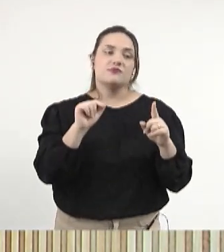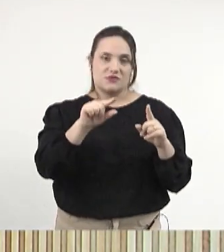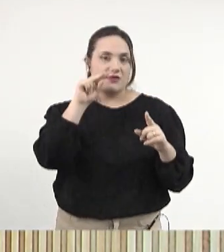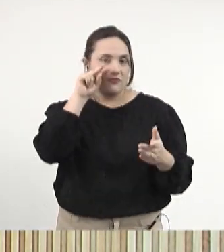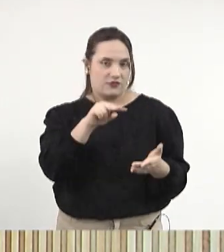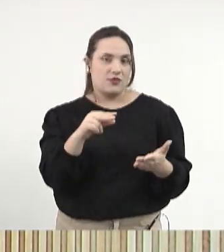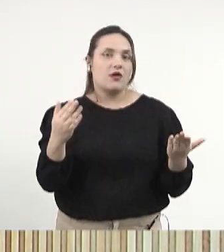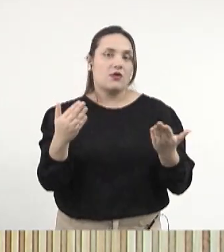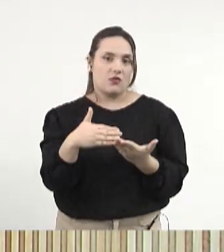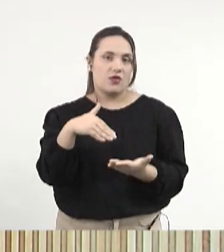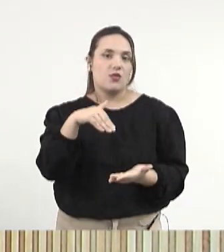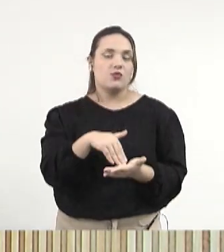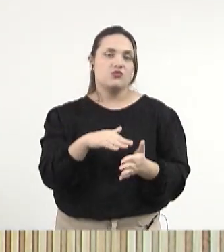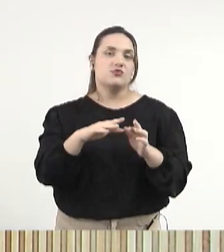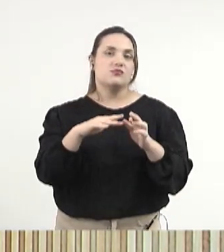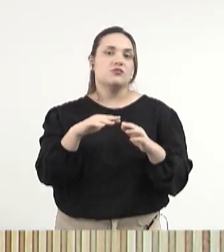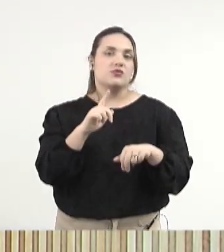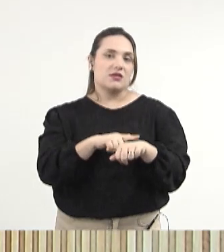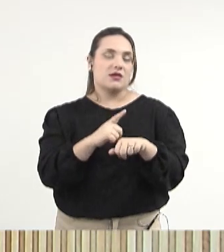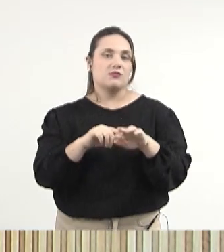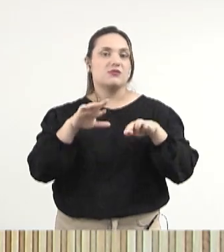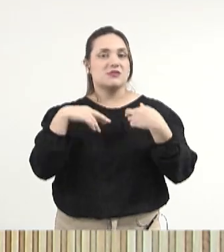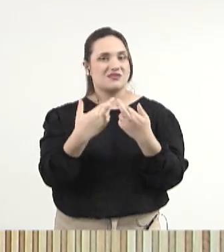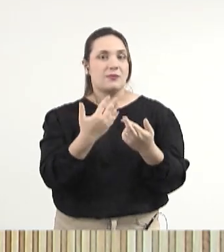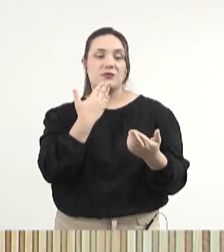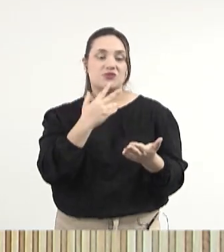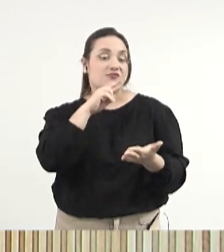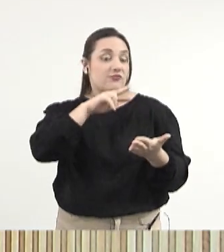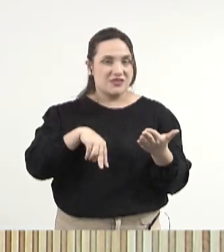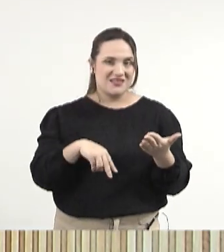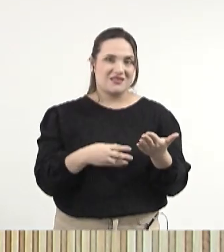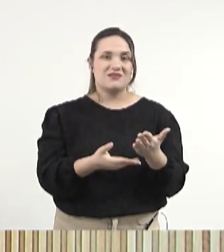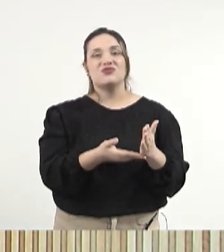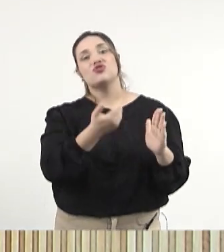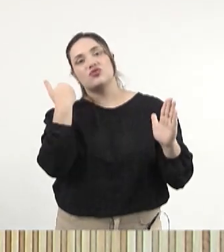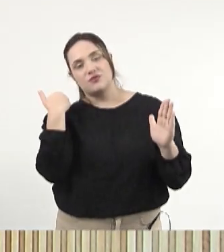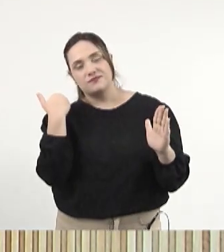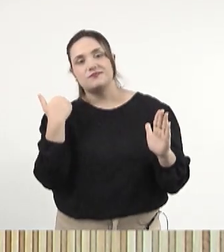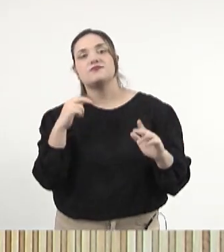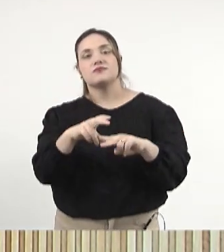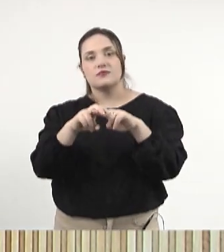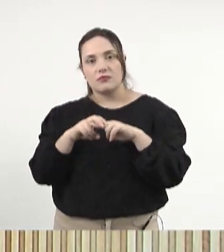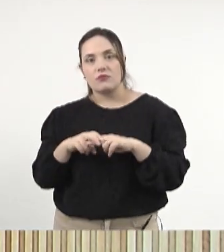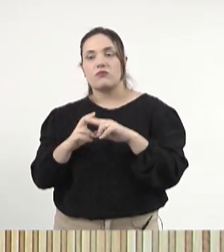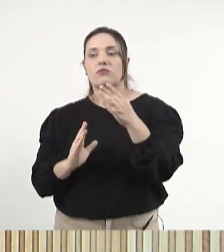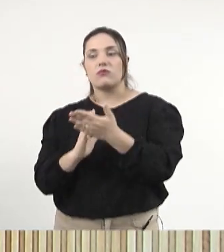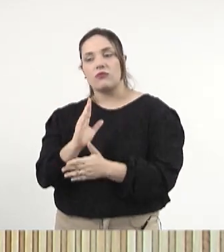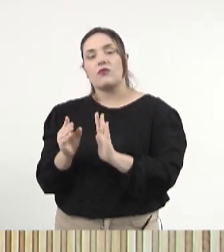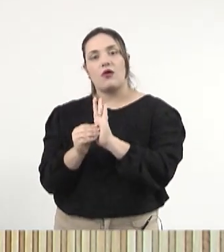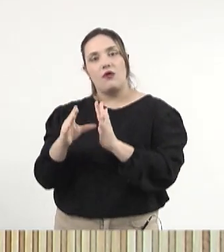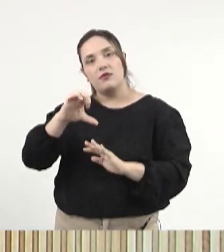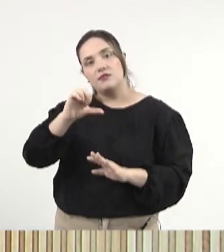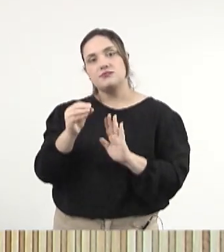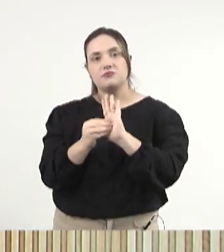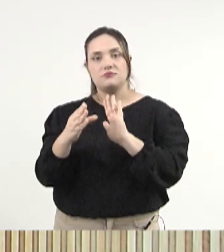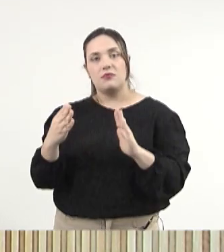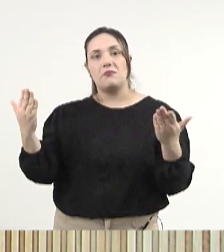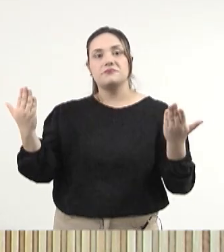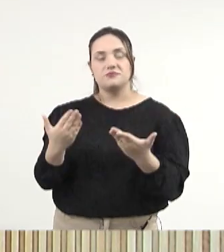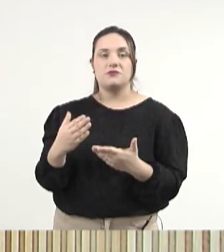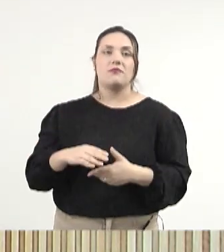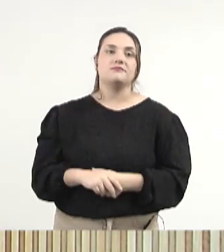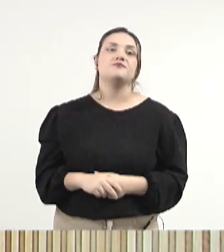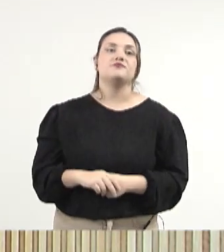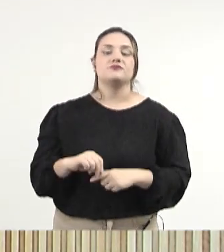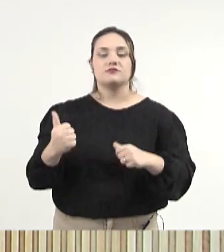no finalzinho da sessão, houve um pedido de vista, então ele não foi votado e os deputados também aprovaram as indicações, 9 indicações na sessão de hoje.